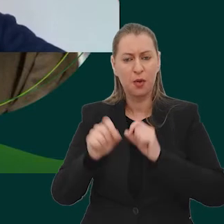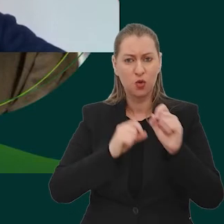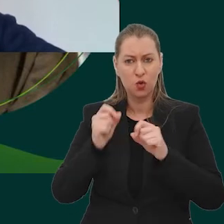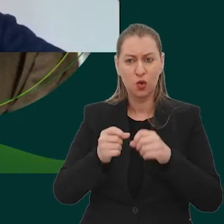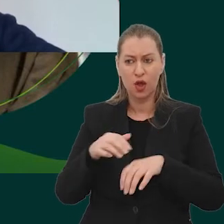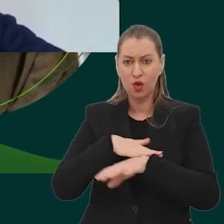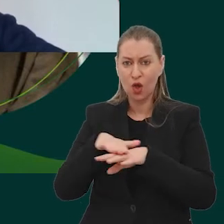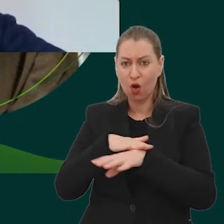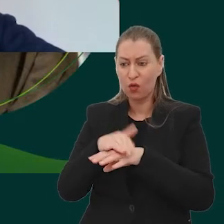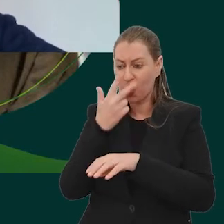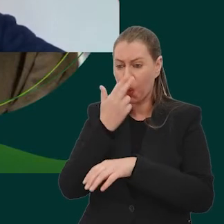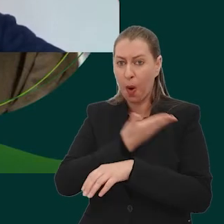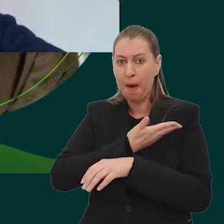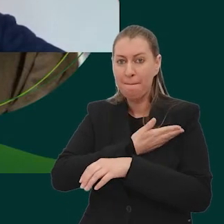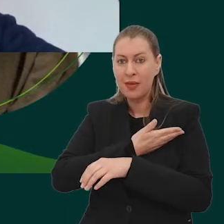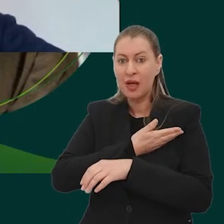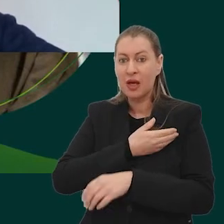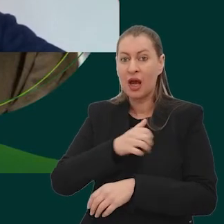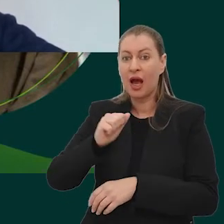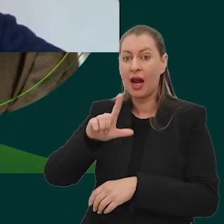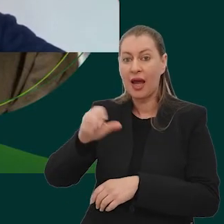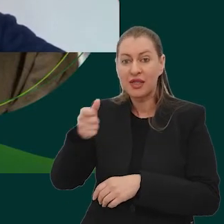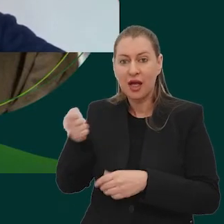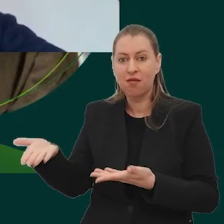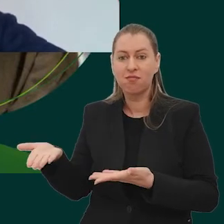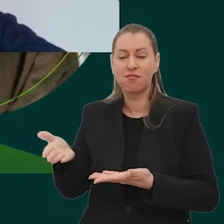ali conversando com um amigo ali. É a Alexa.